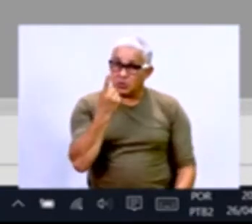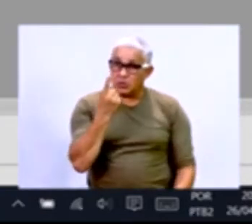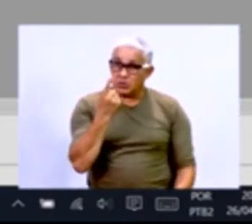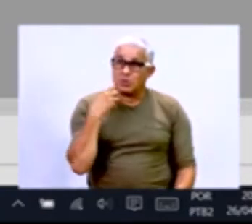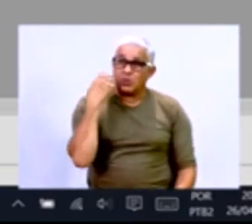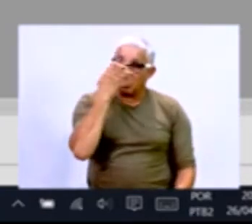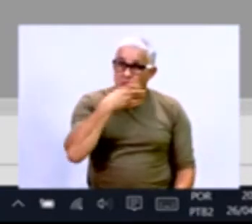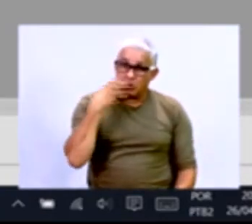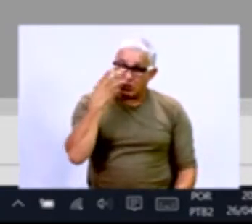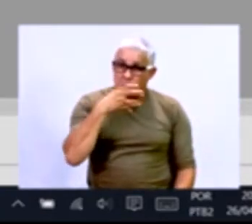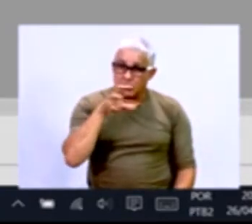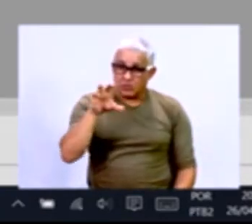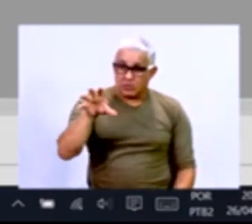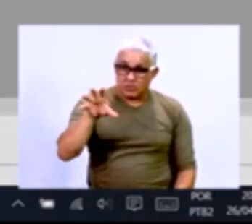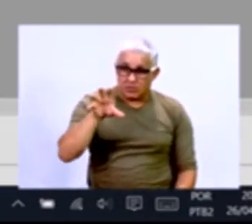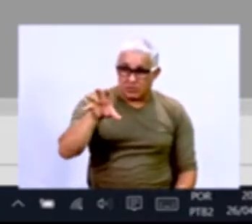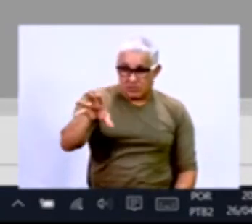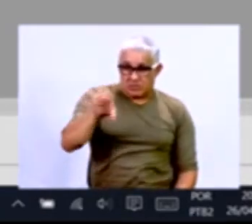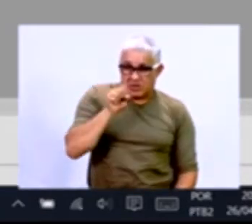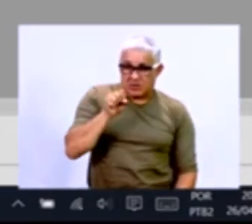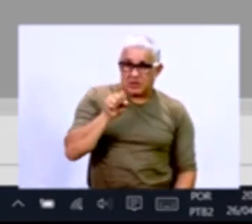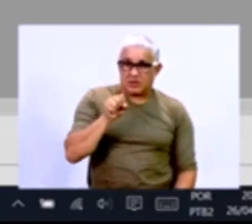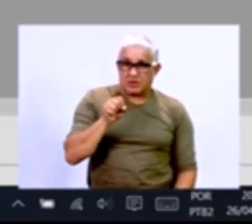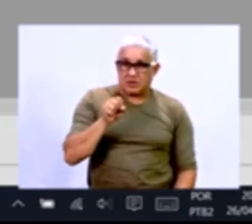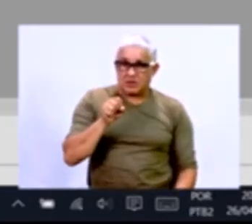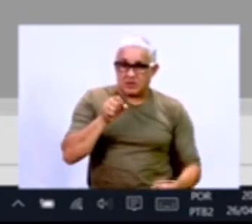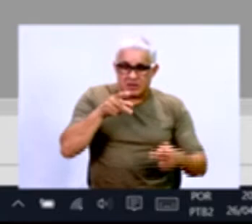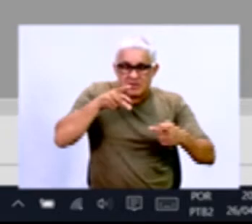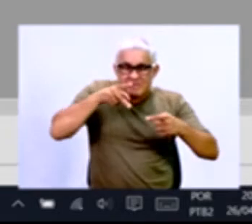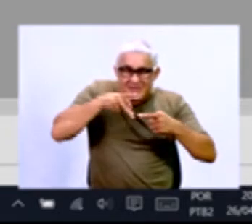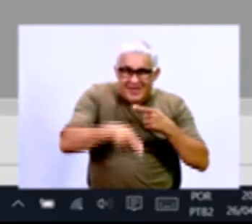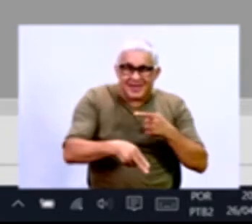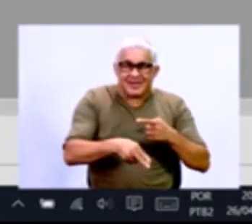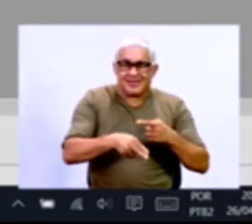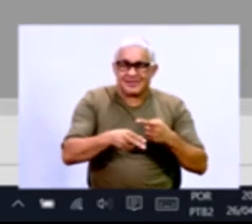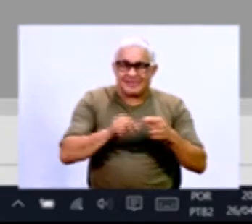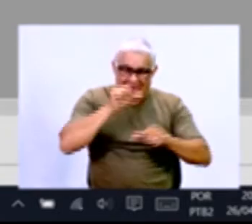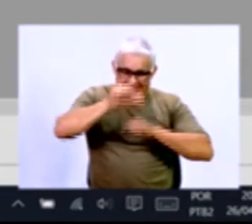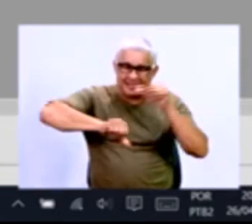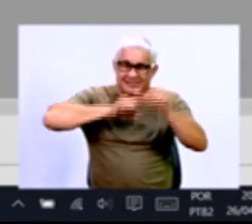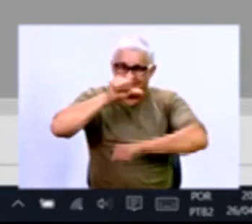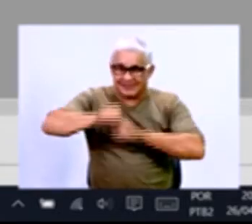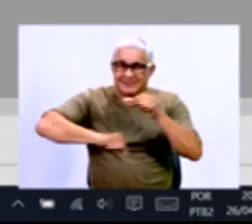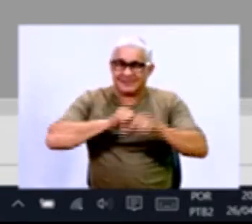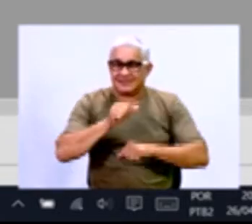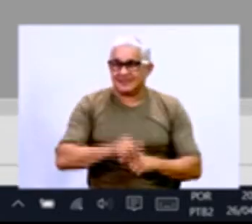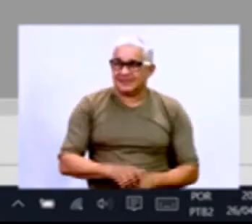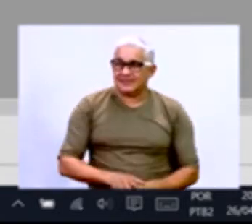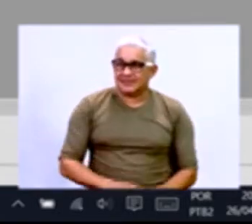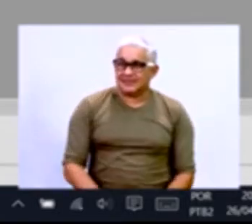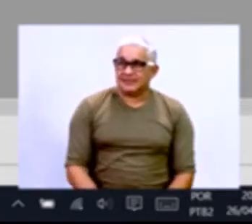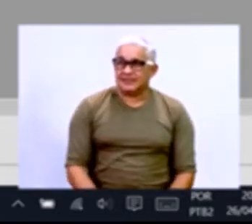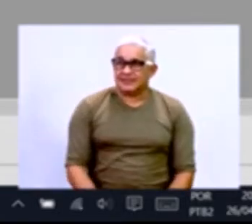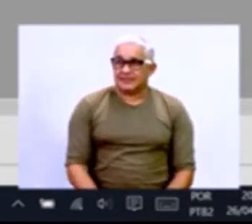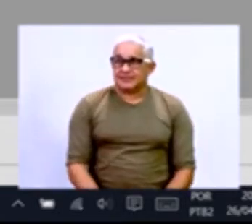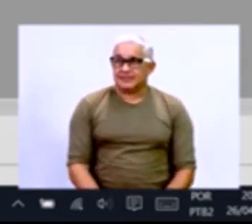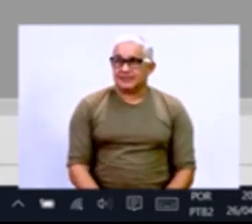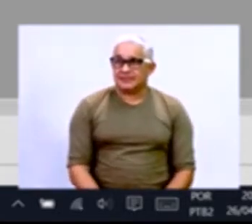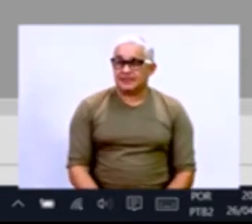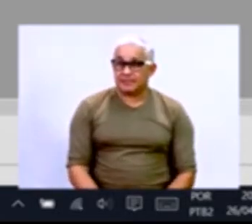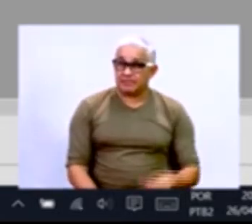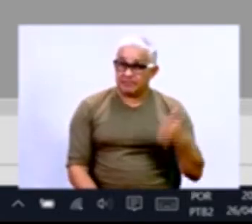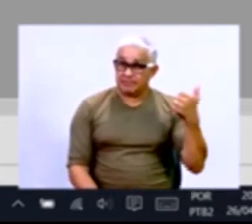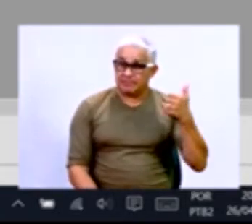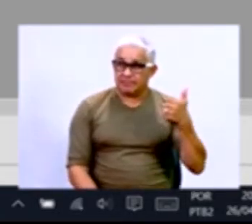arquivo de áudio e vamos recortar, vamos modificar esse arquivo de áudio, tá? Então,